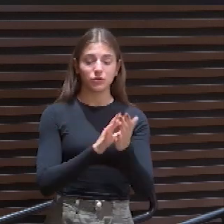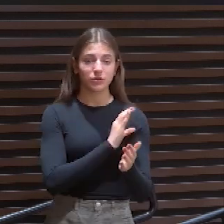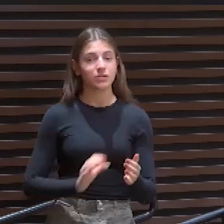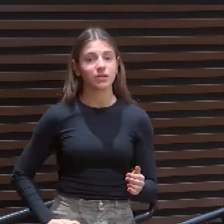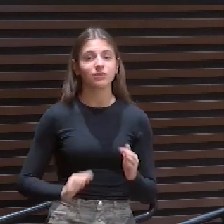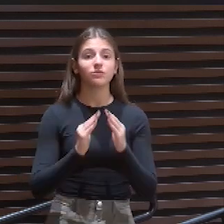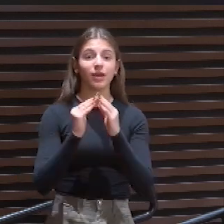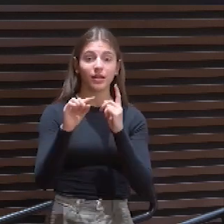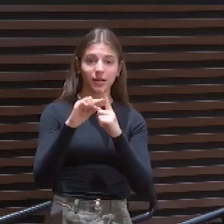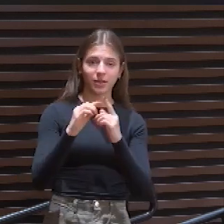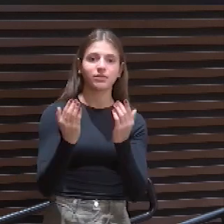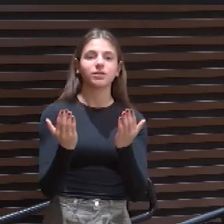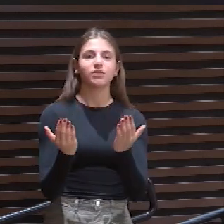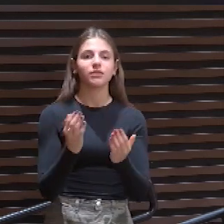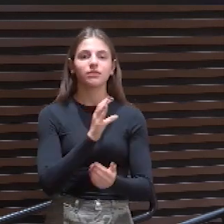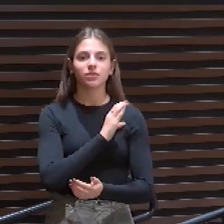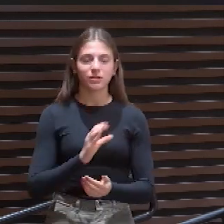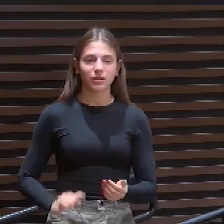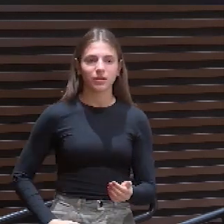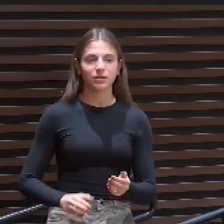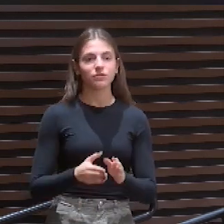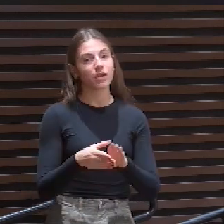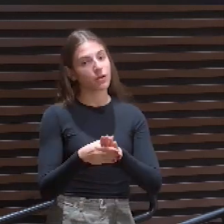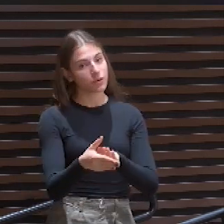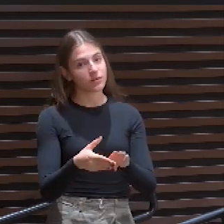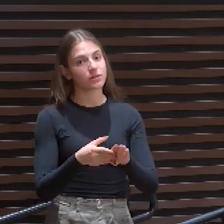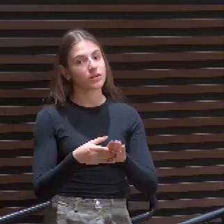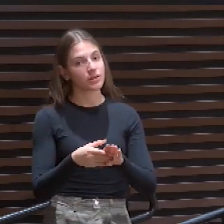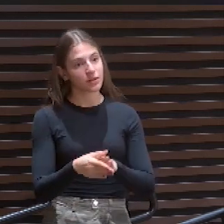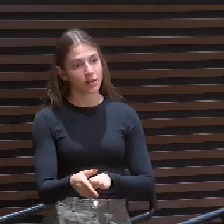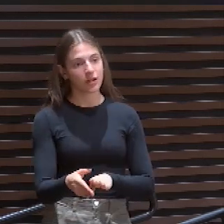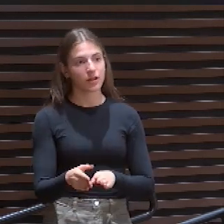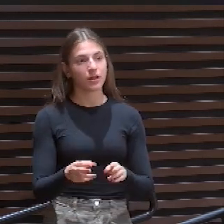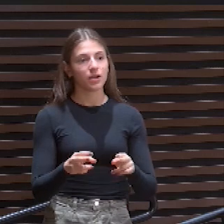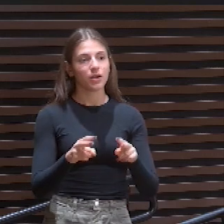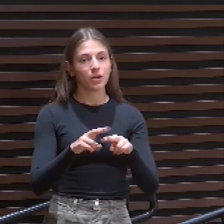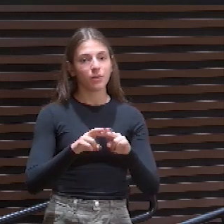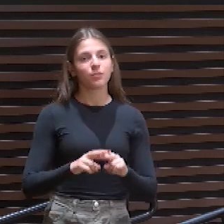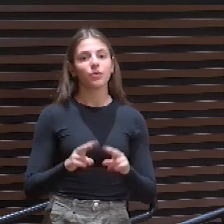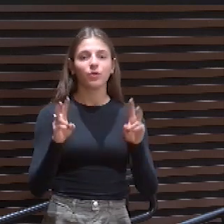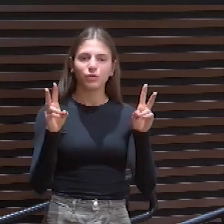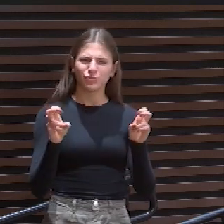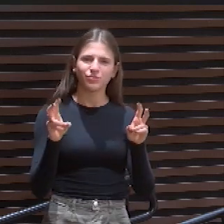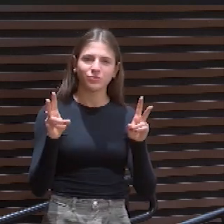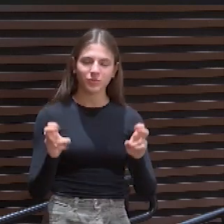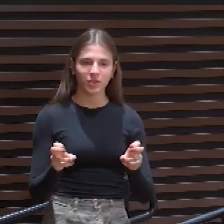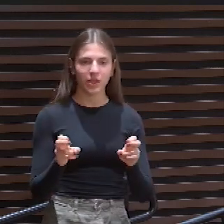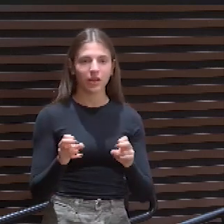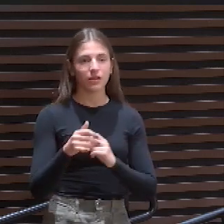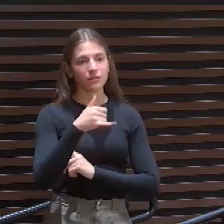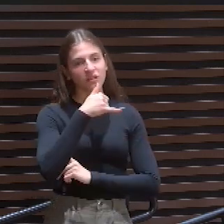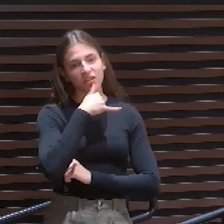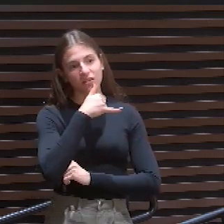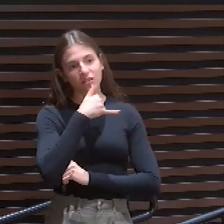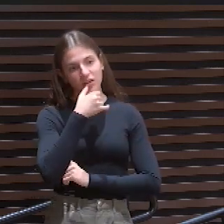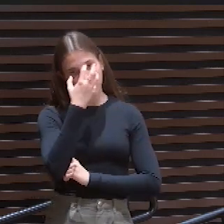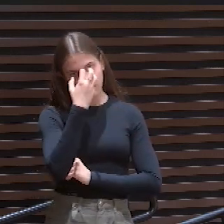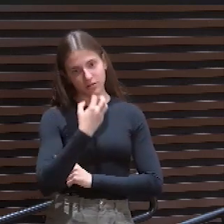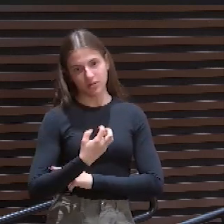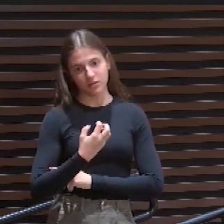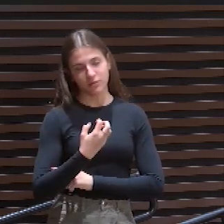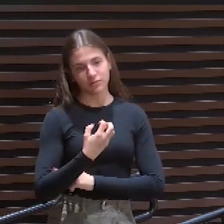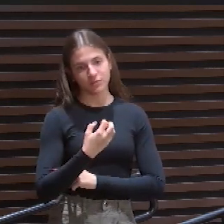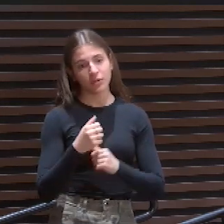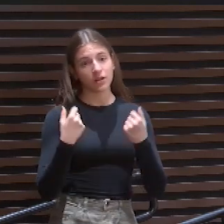igreja de Cristo, é admoestada em razão de um tema sério e triste em seu meio, e